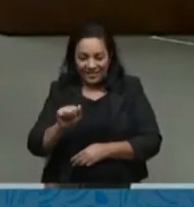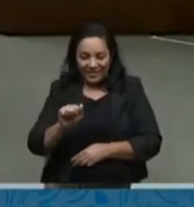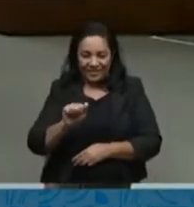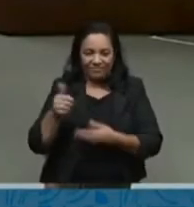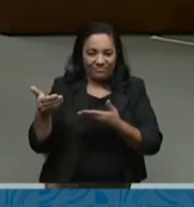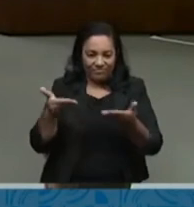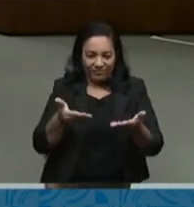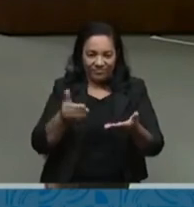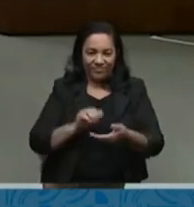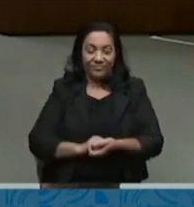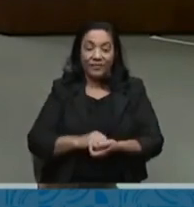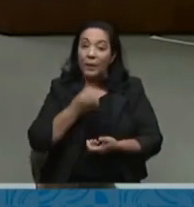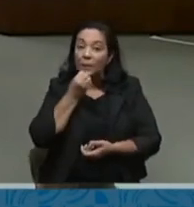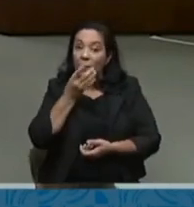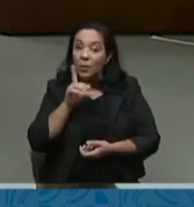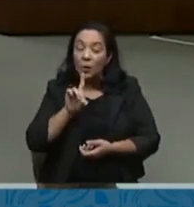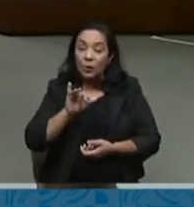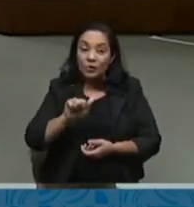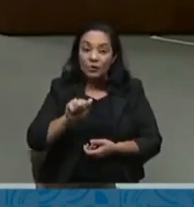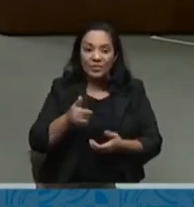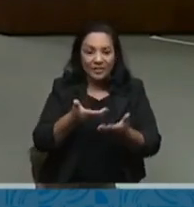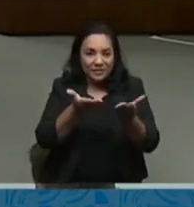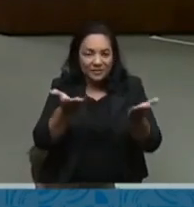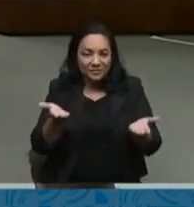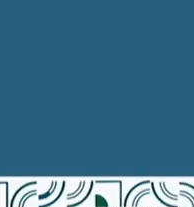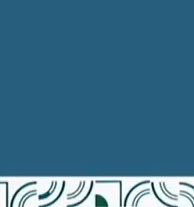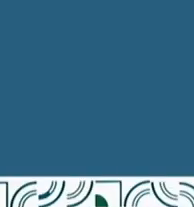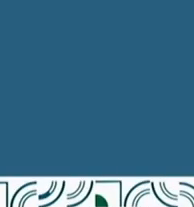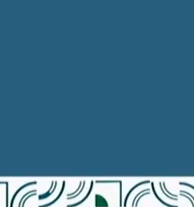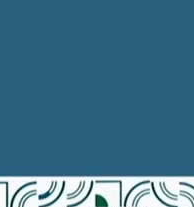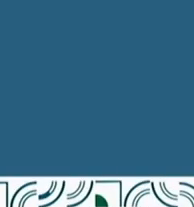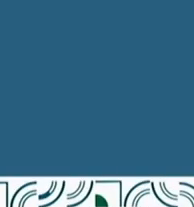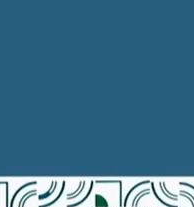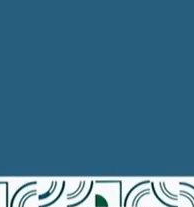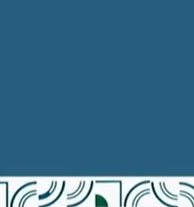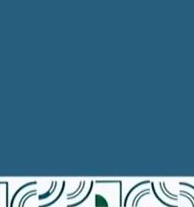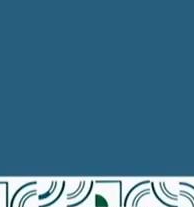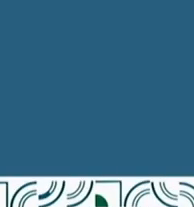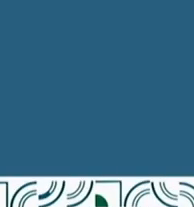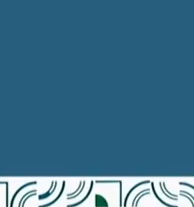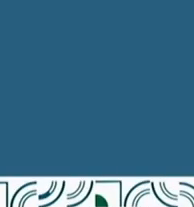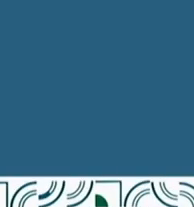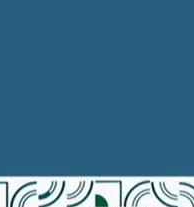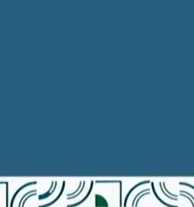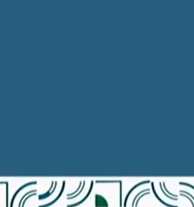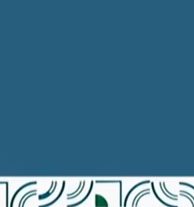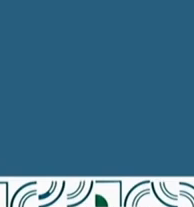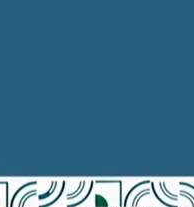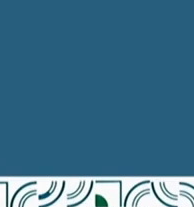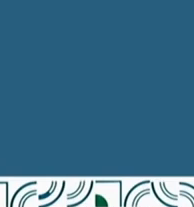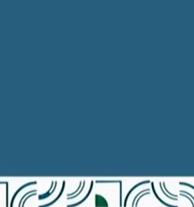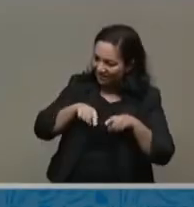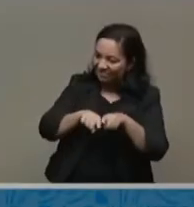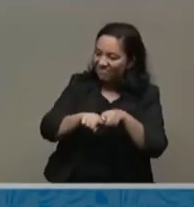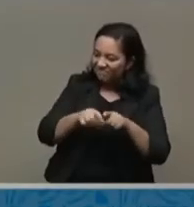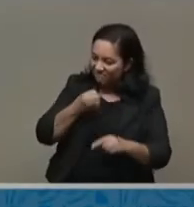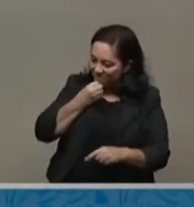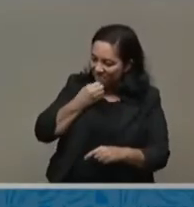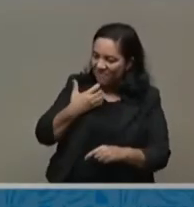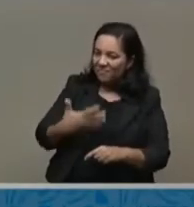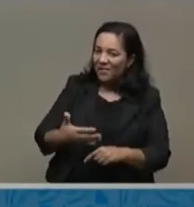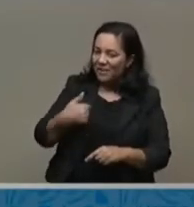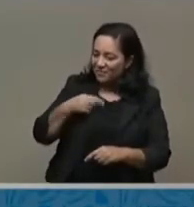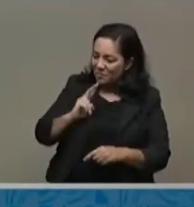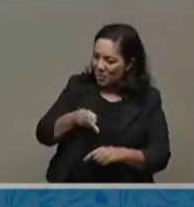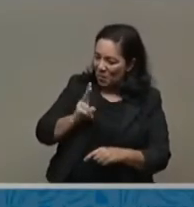Superior Tribunal de Justiça e Supremo Tribunal Federal promovem o quarto encontro nacional de precedentes qualificados O evento